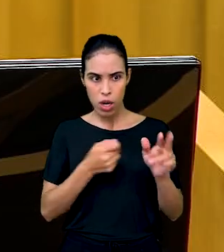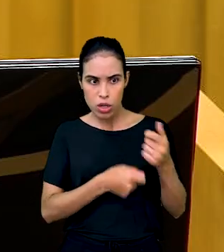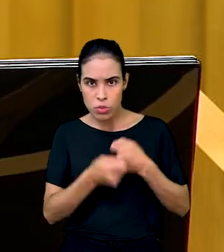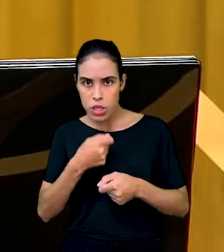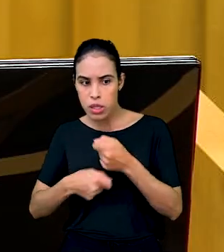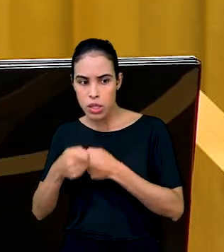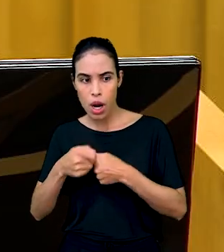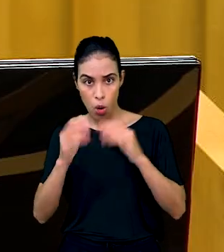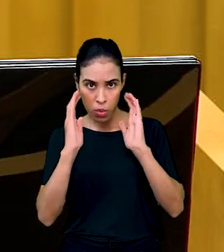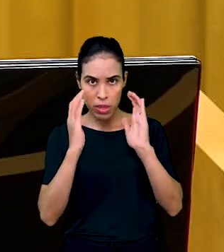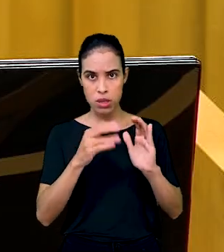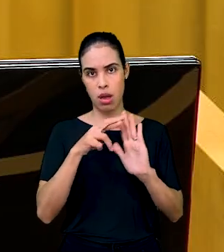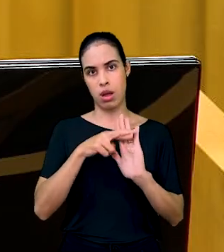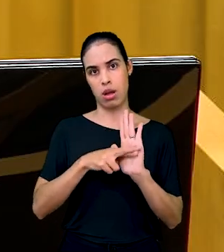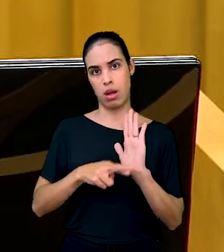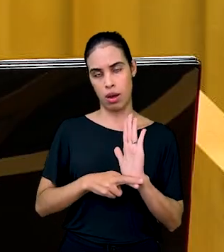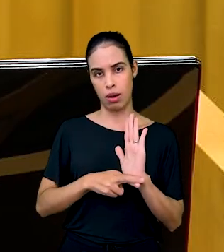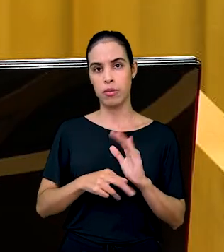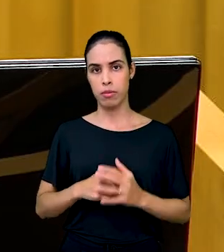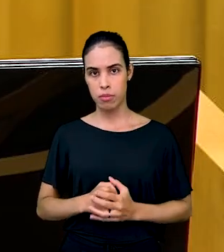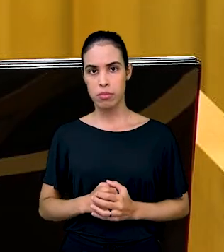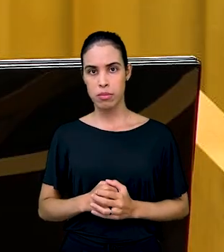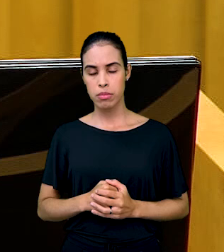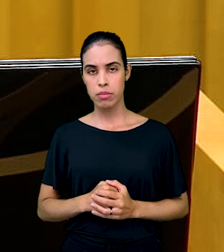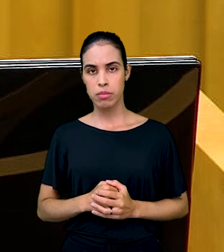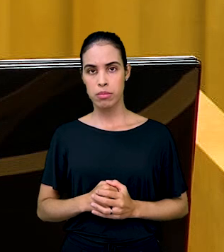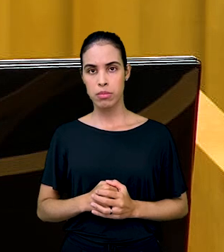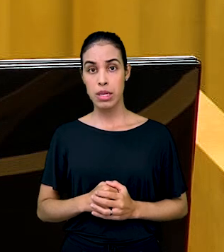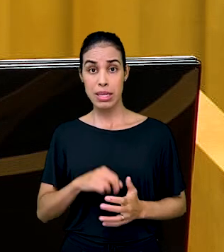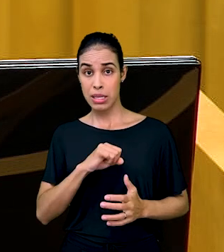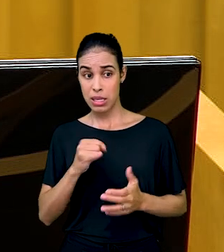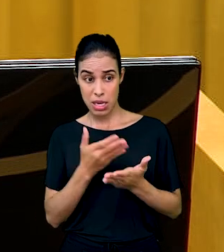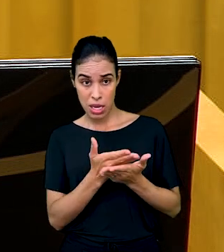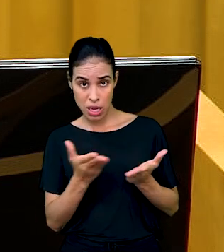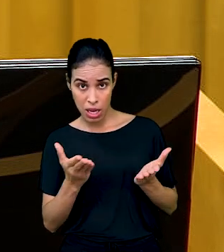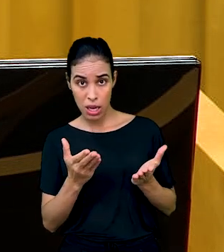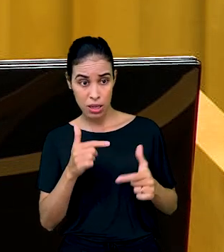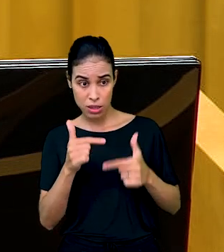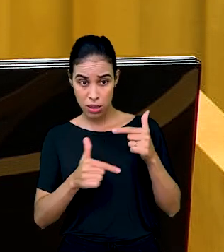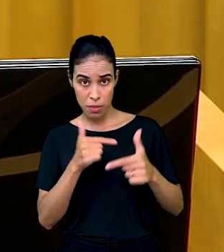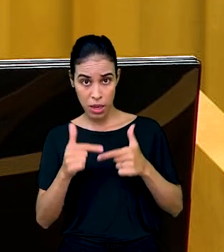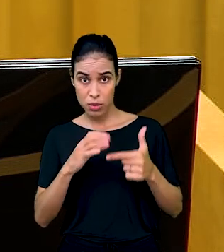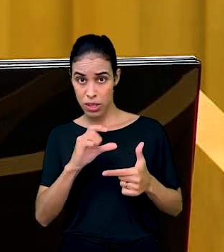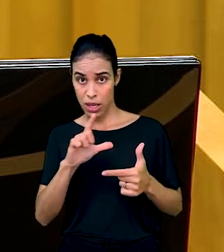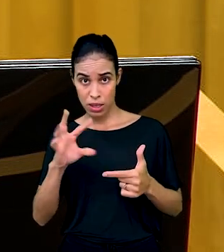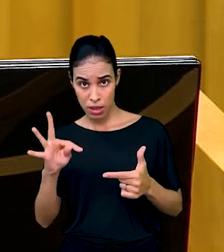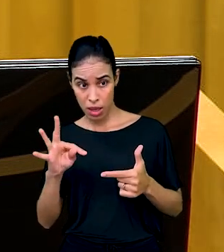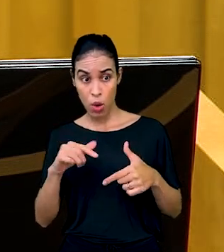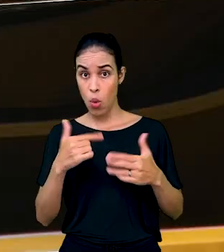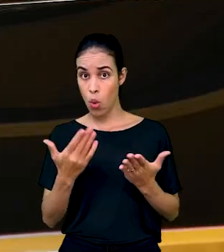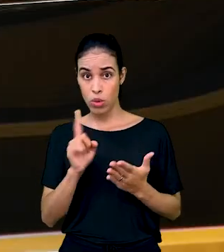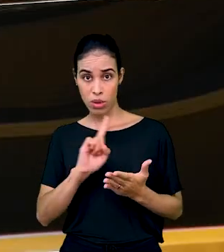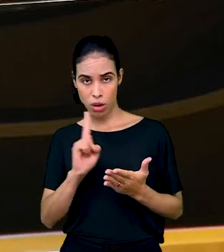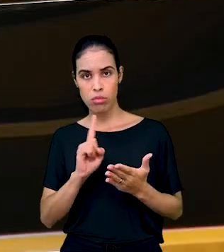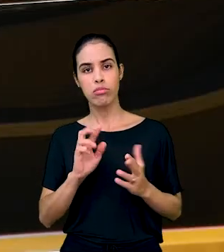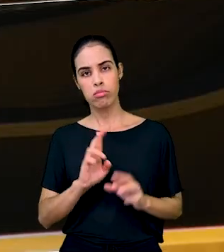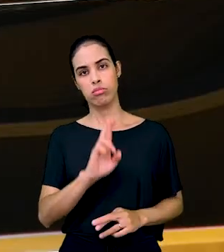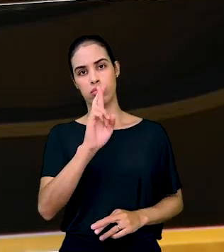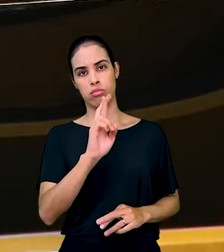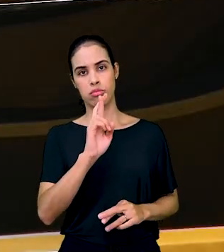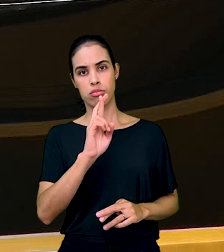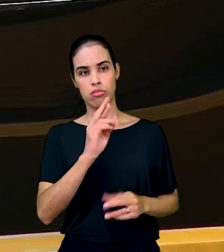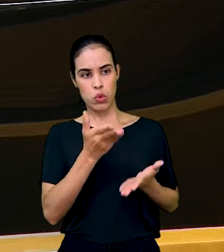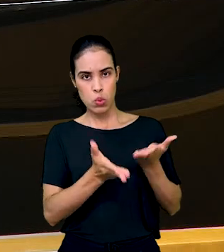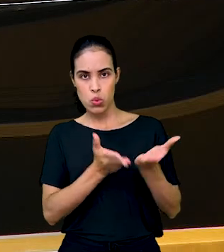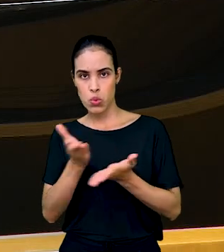pública a cumprir essas normas, mesmo em relações submetidas ao regime estatutário. Por unanimidade,